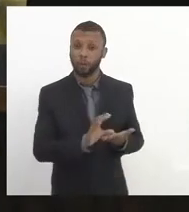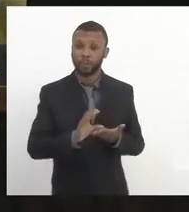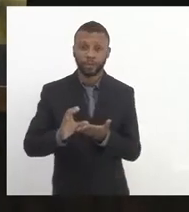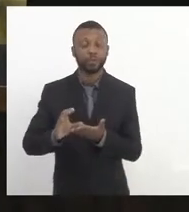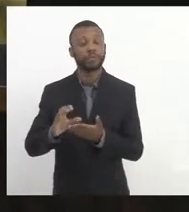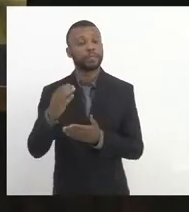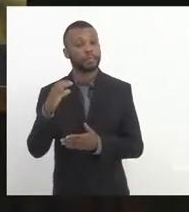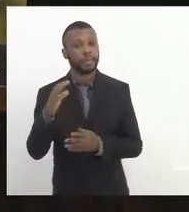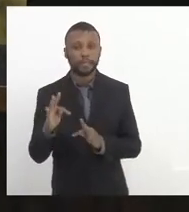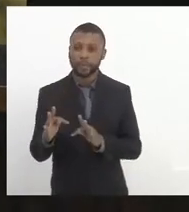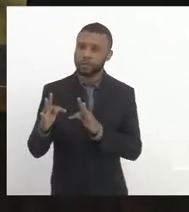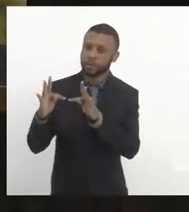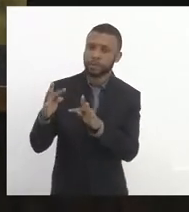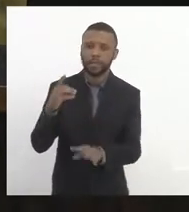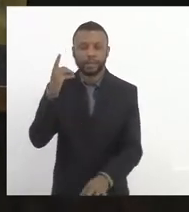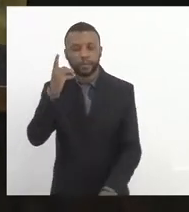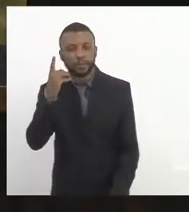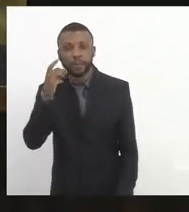Carneiro.